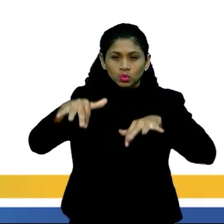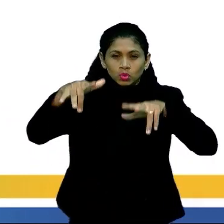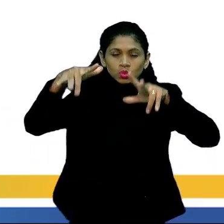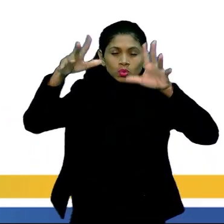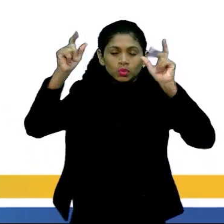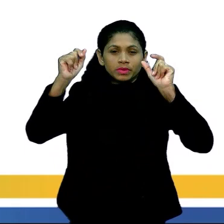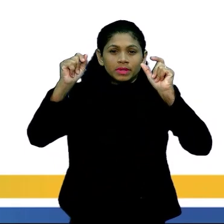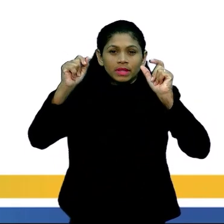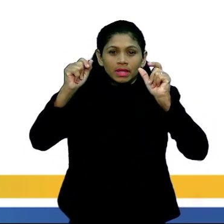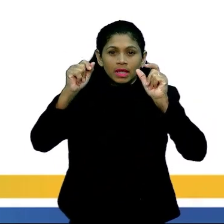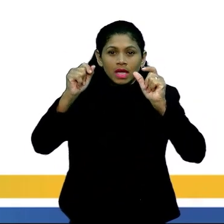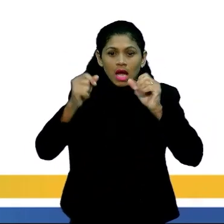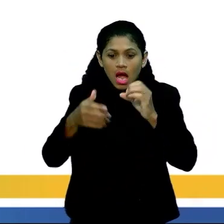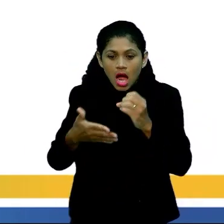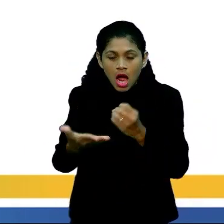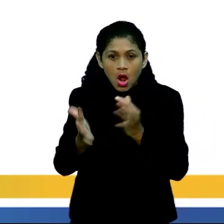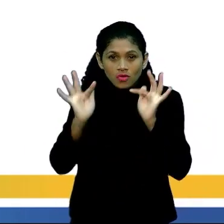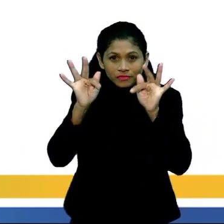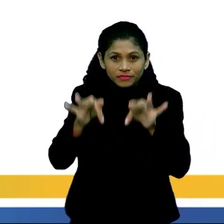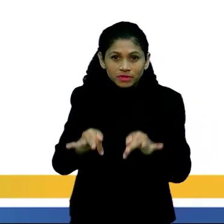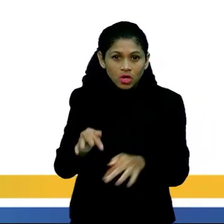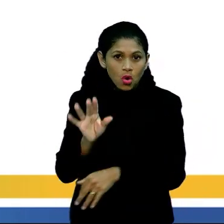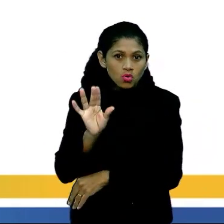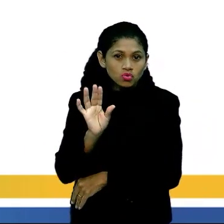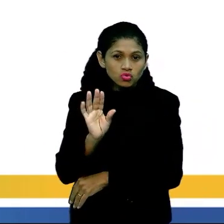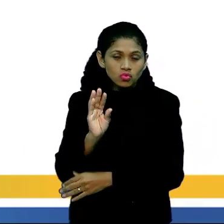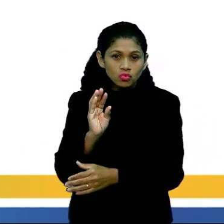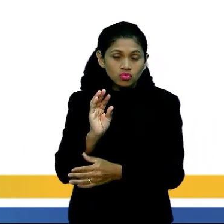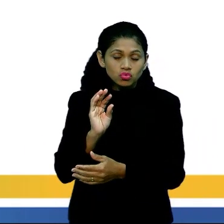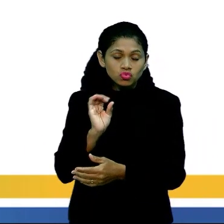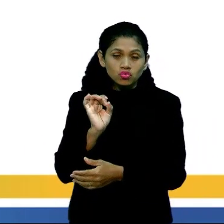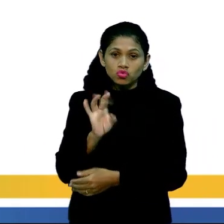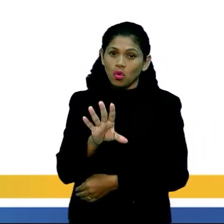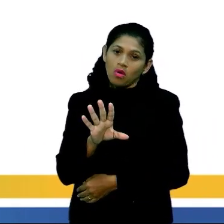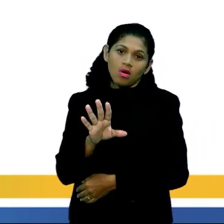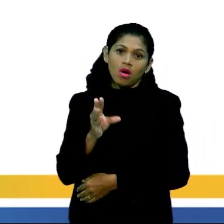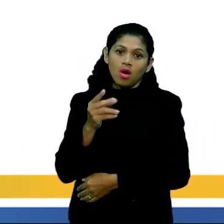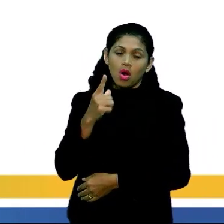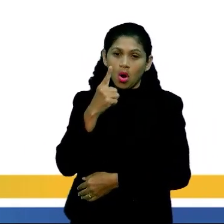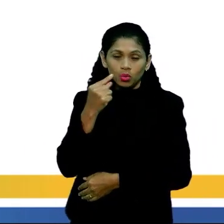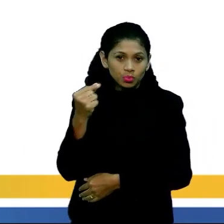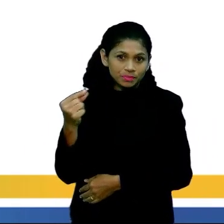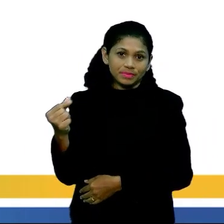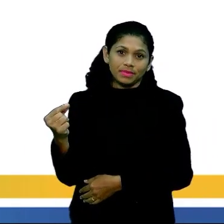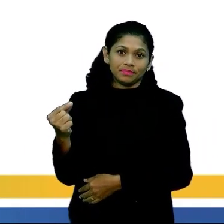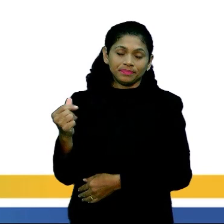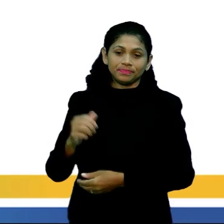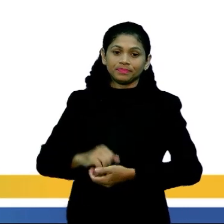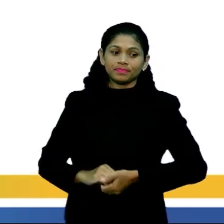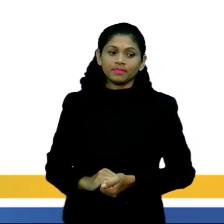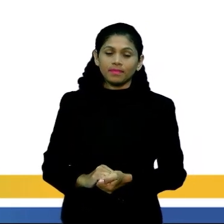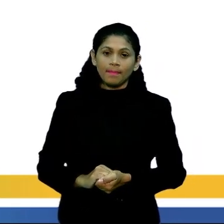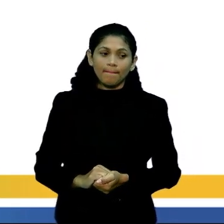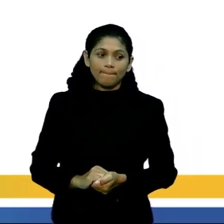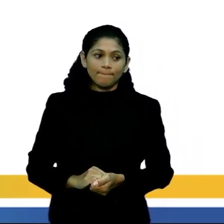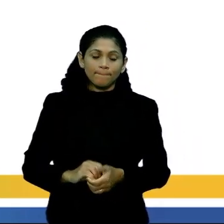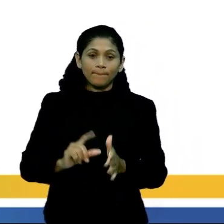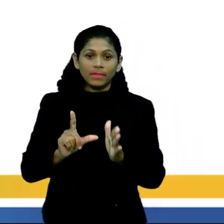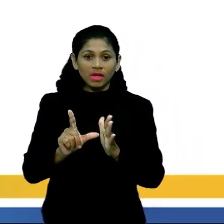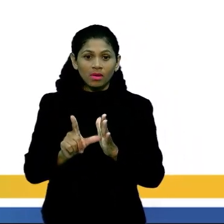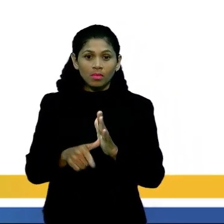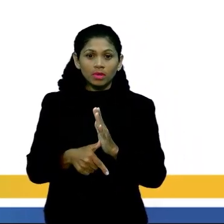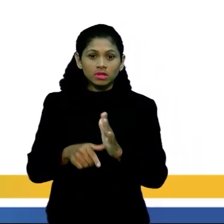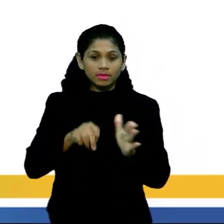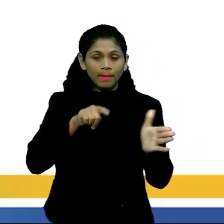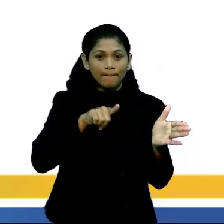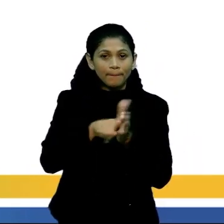o carbonato de sódio, o nosso sal. A próxima questão, ela diz o seguinte. Vocês encontram essa